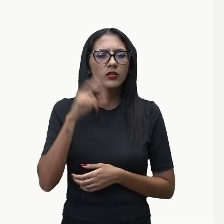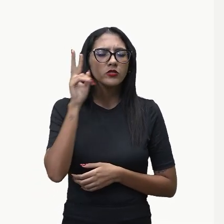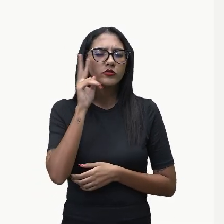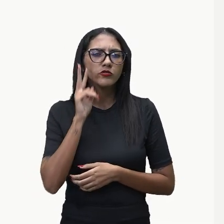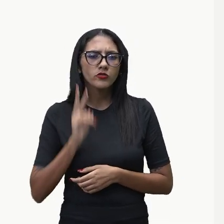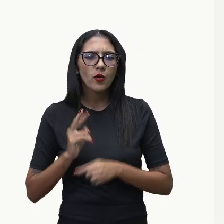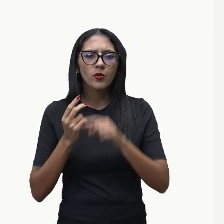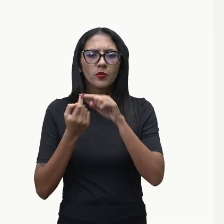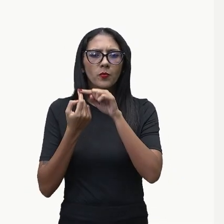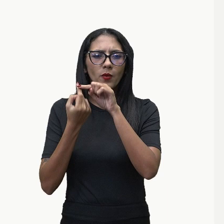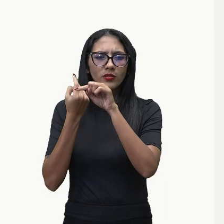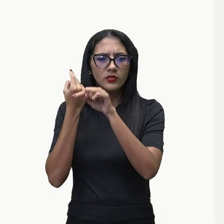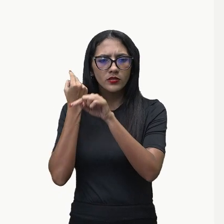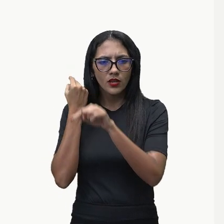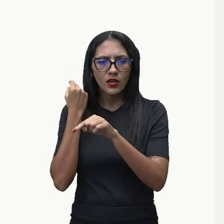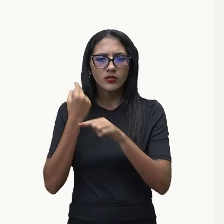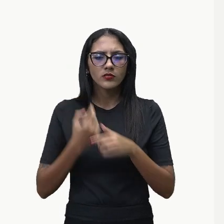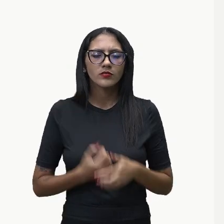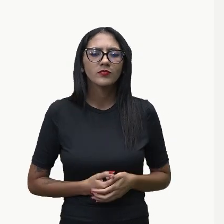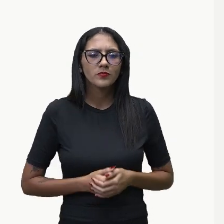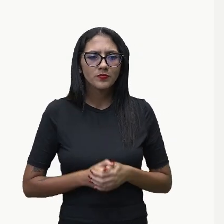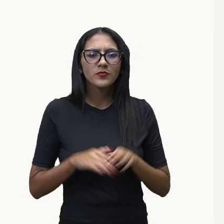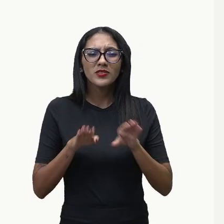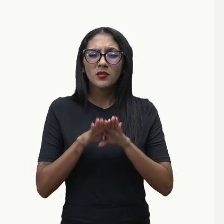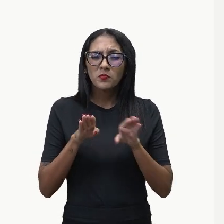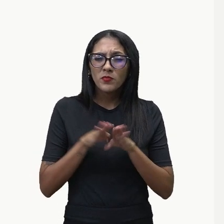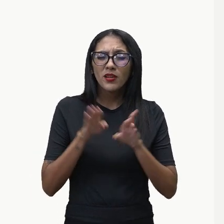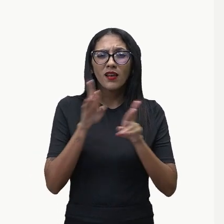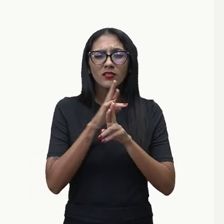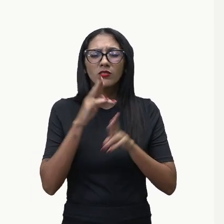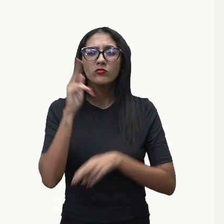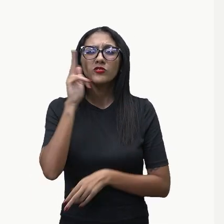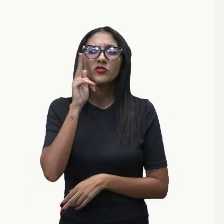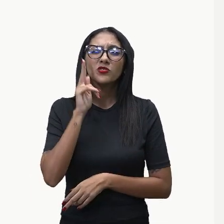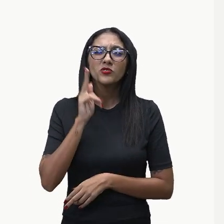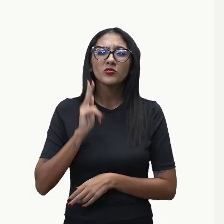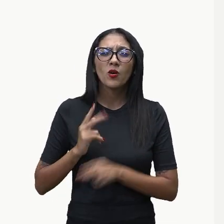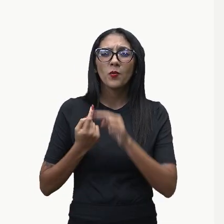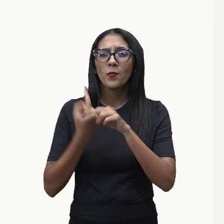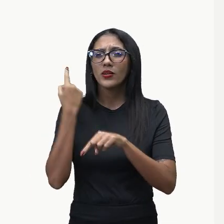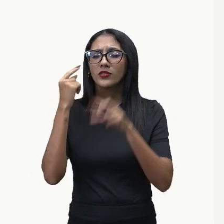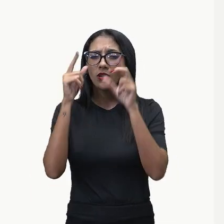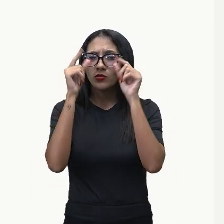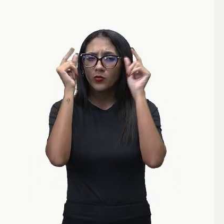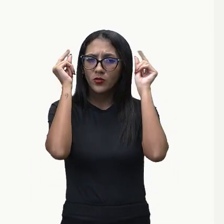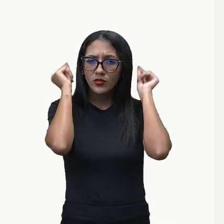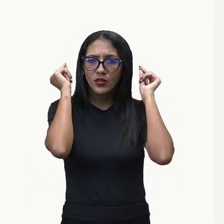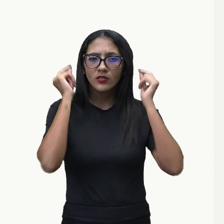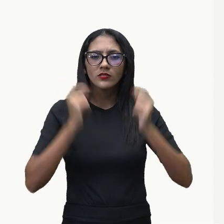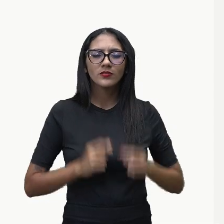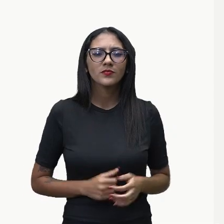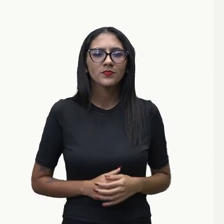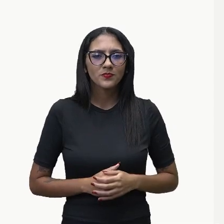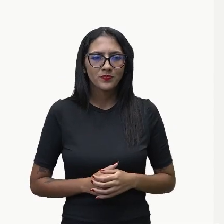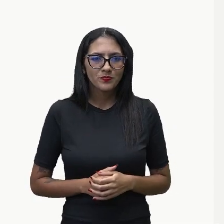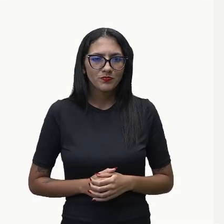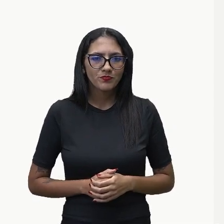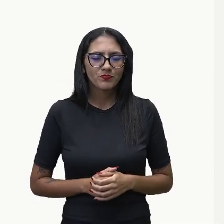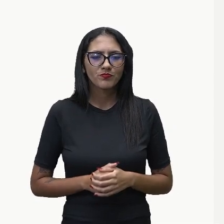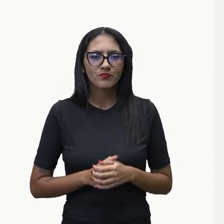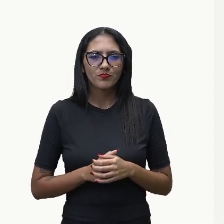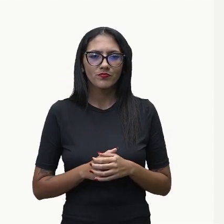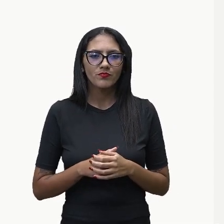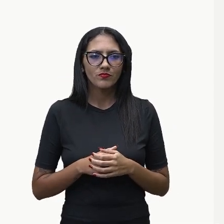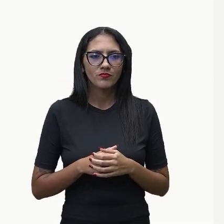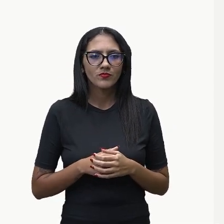e pedaços do Alexandre Magno do século, talvez 50. Átomos que